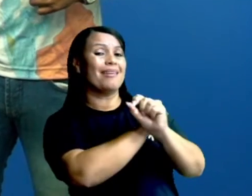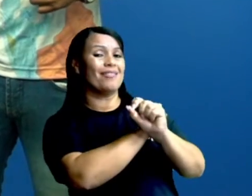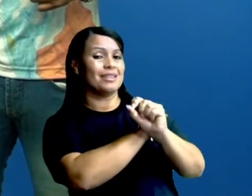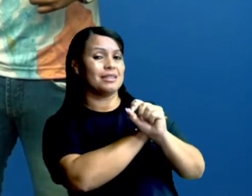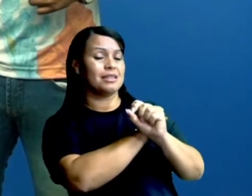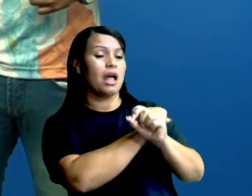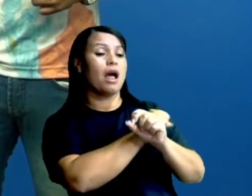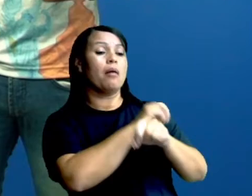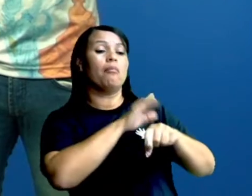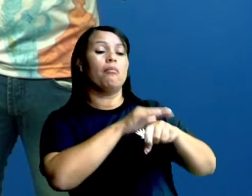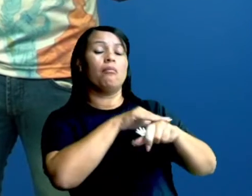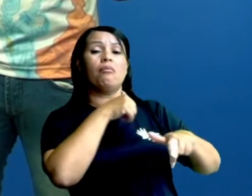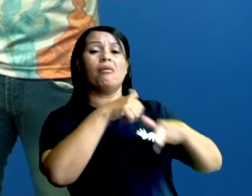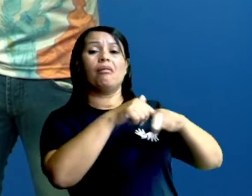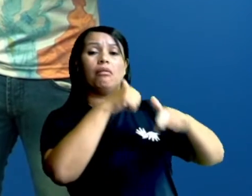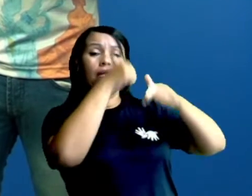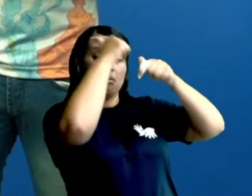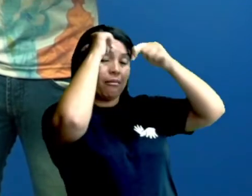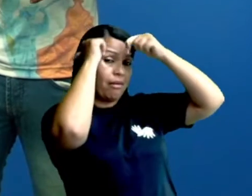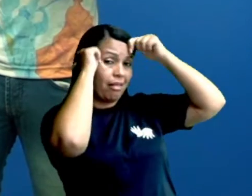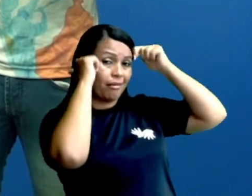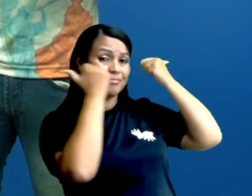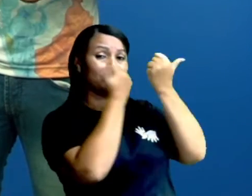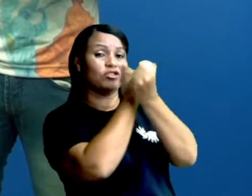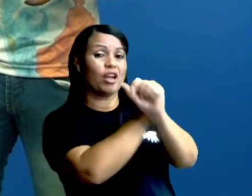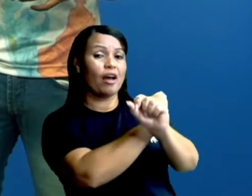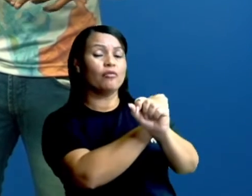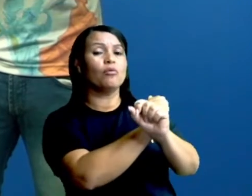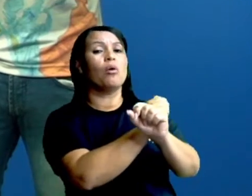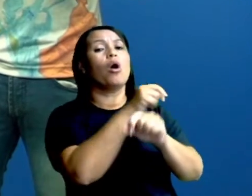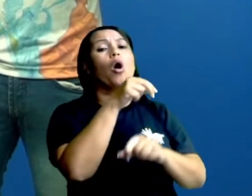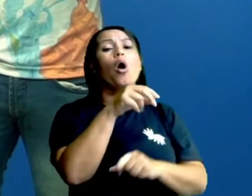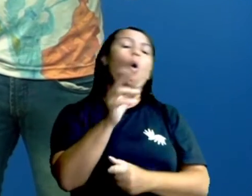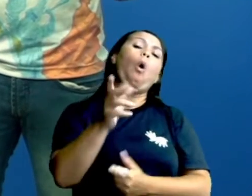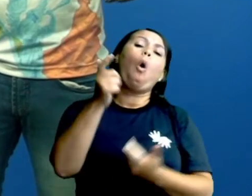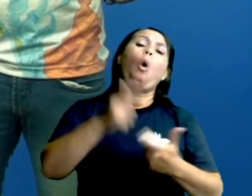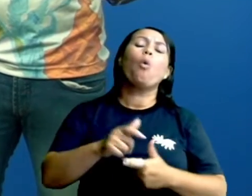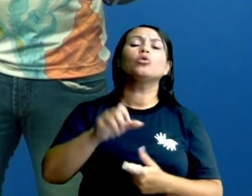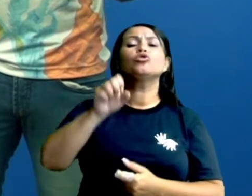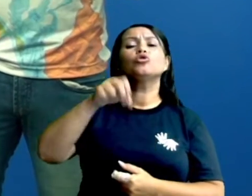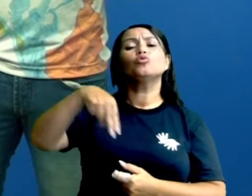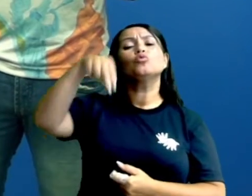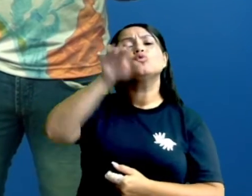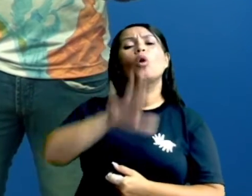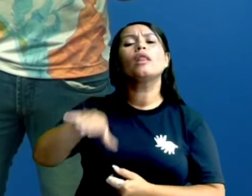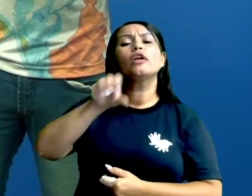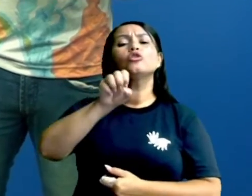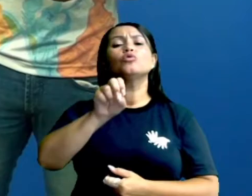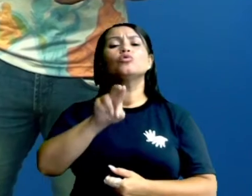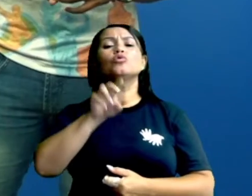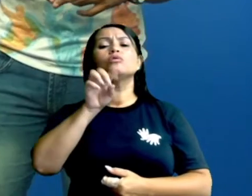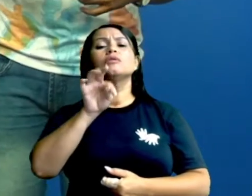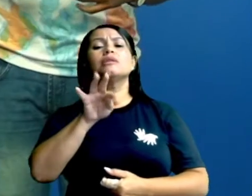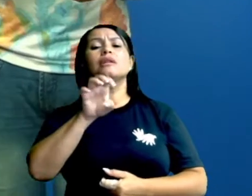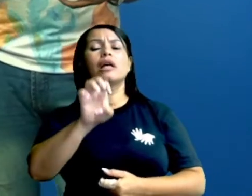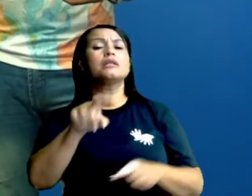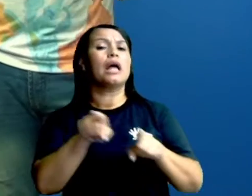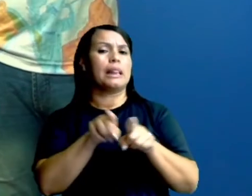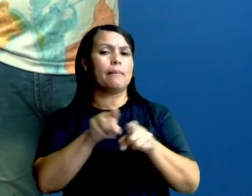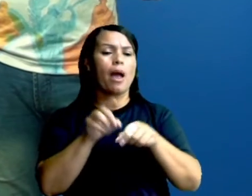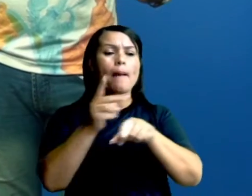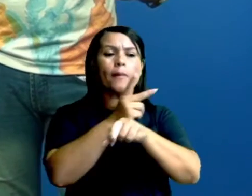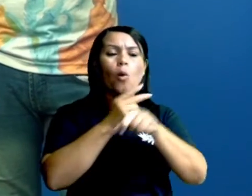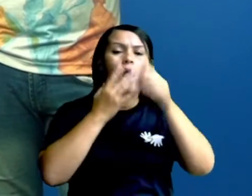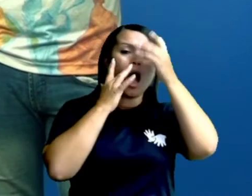canavial, seja no Sudeste ou mesmo no Nordeste, e também procurar metais preciosos e pedras preciosas, né? Então, assim, a gente